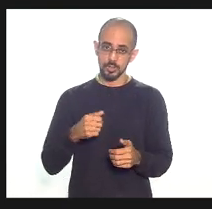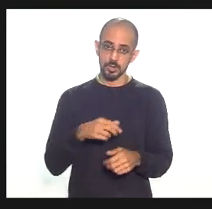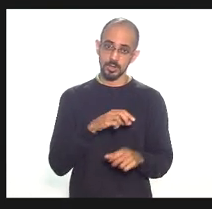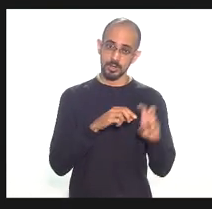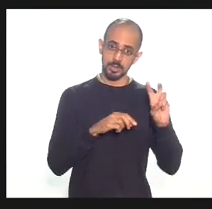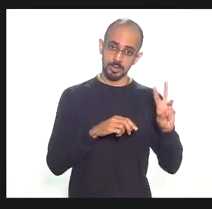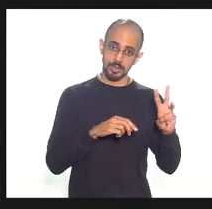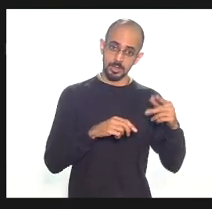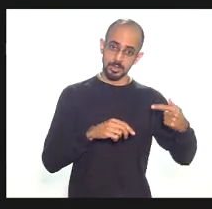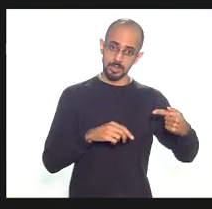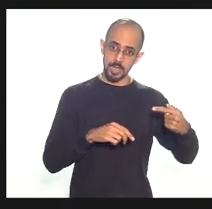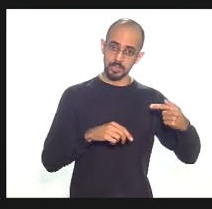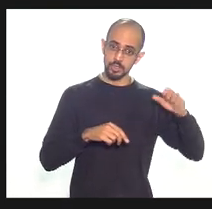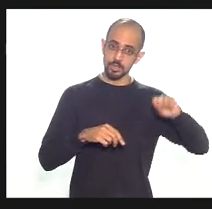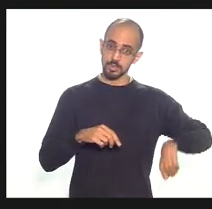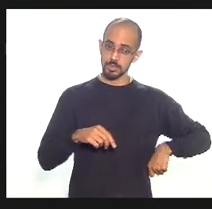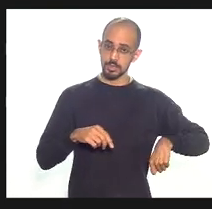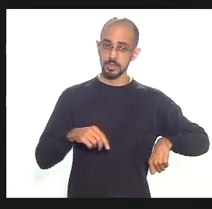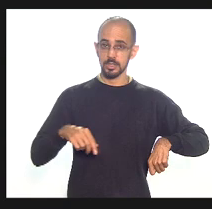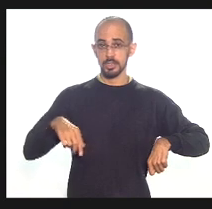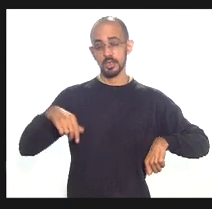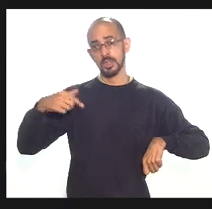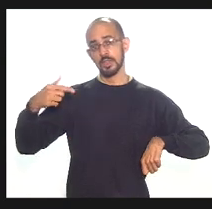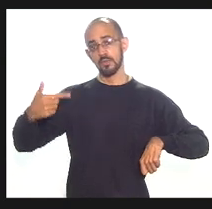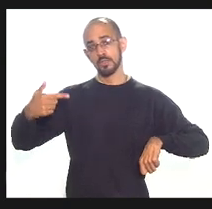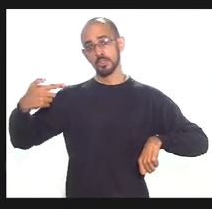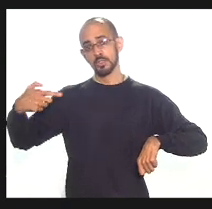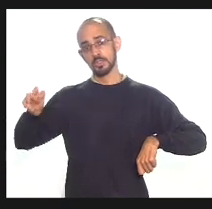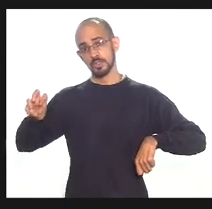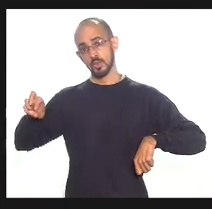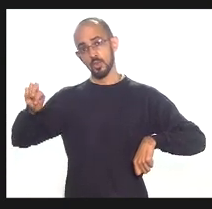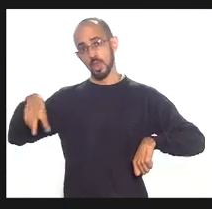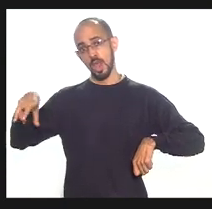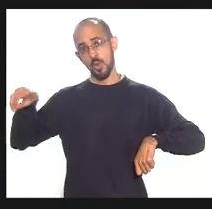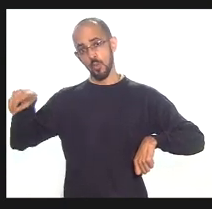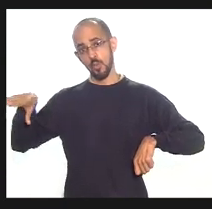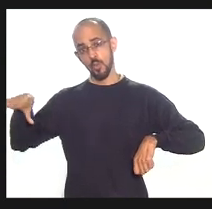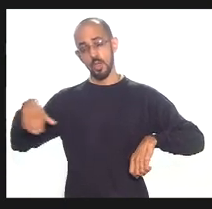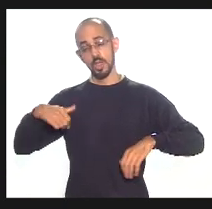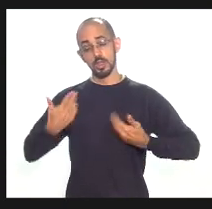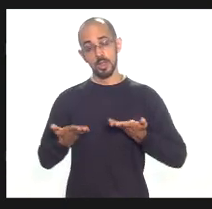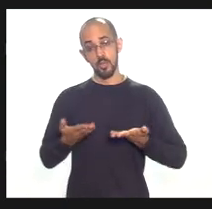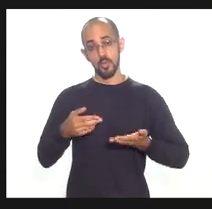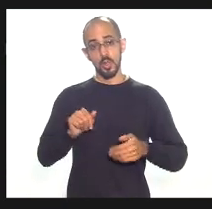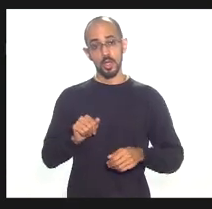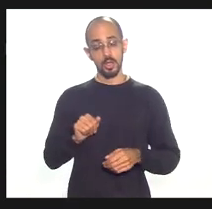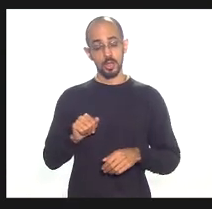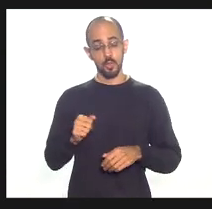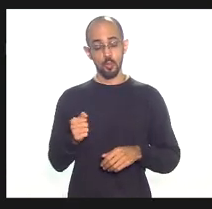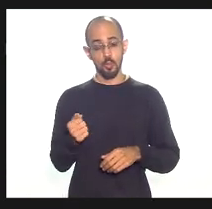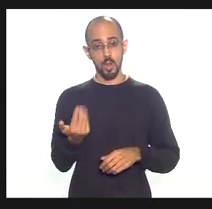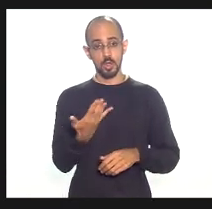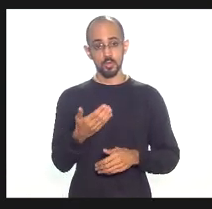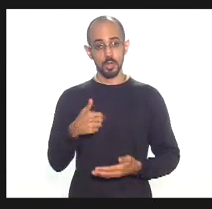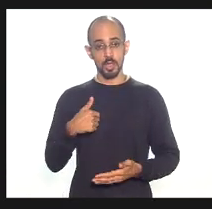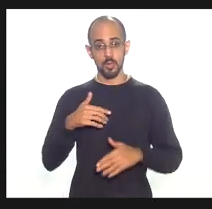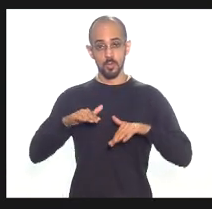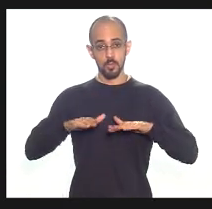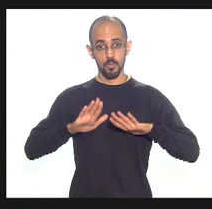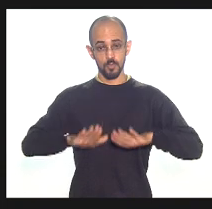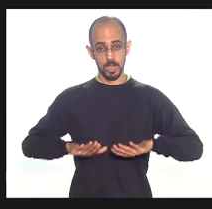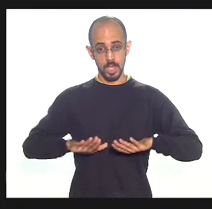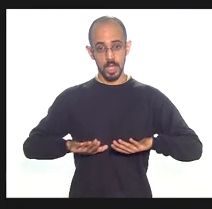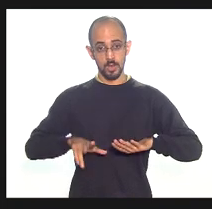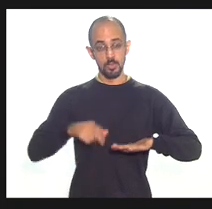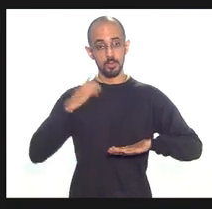para 25 não e eu falo aqui com o meu eleitor enquanto eu permanecer como deputada estadual eu não vou